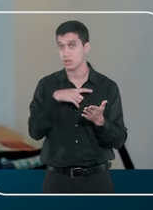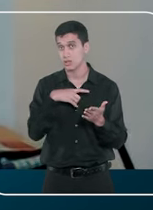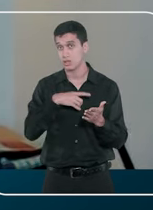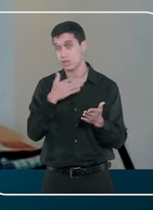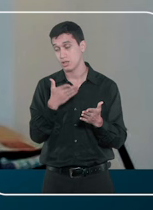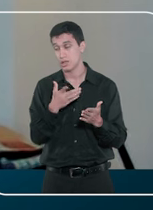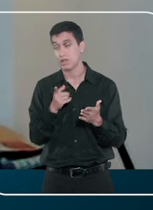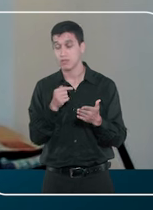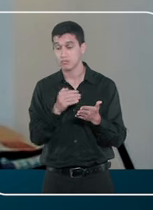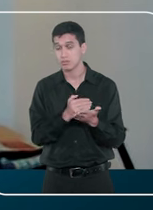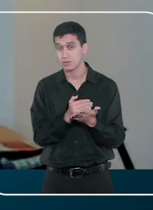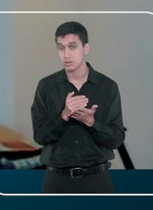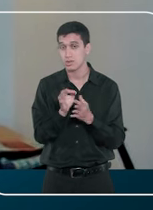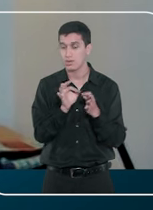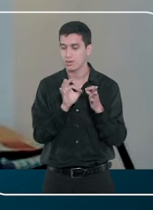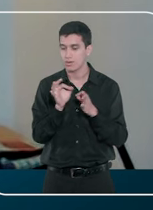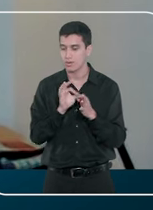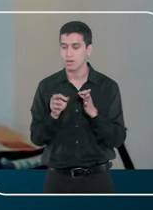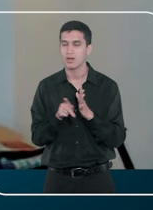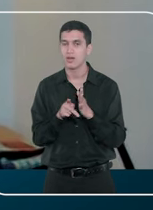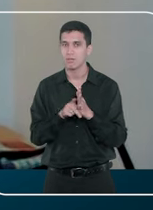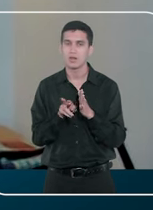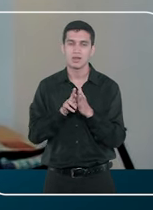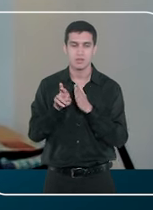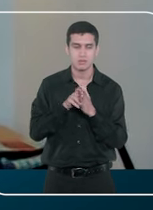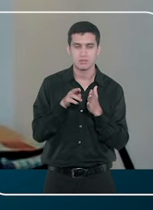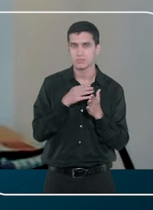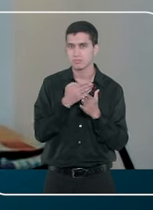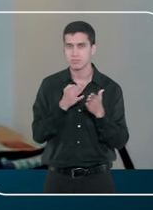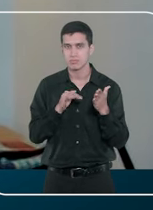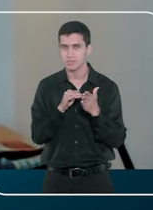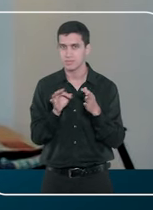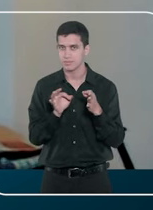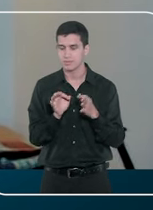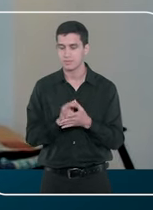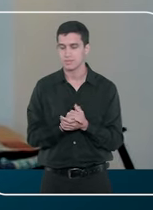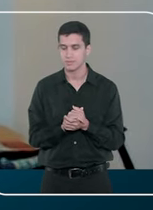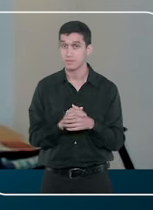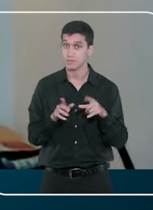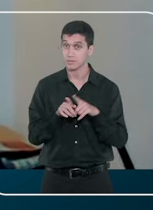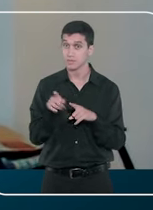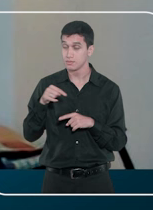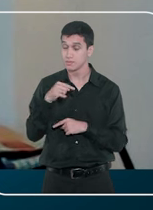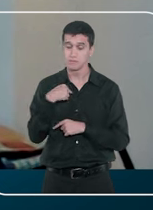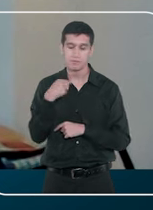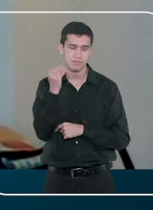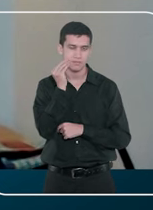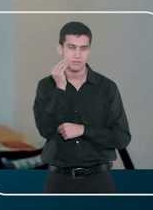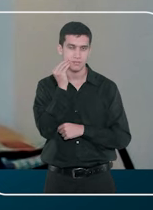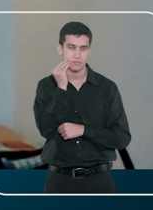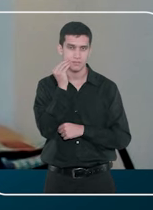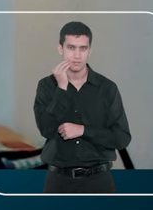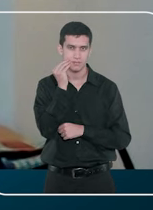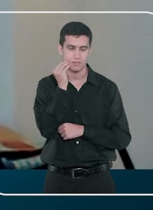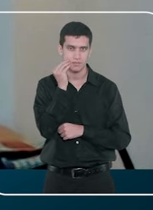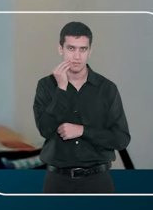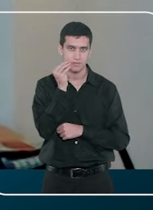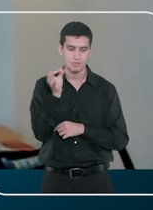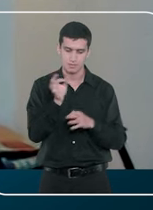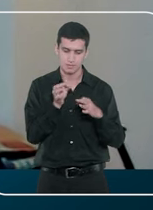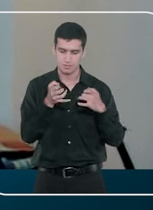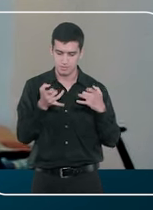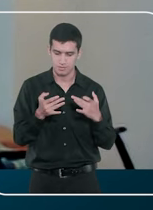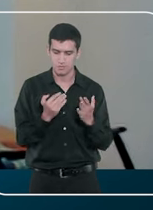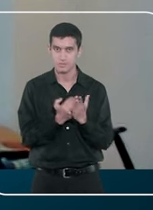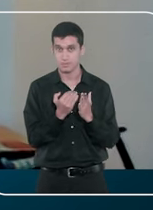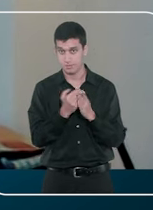vão integrar os resultados dessa colaboração premiada. E aqui eu tento deixar também essa explicação um